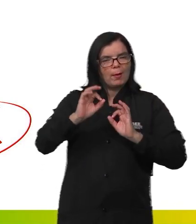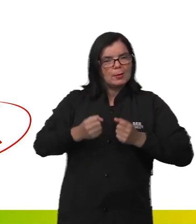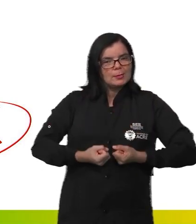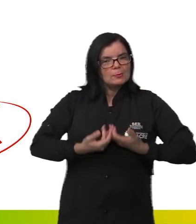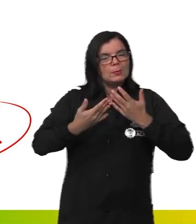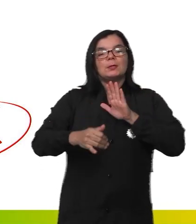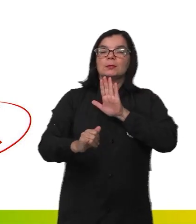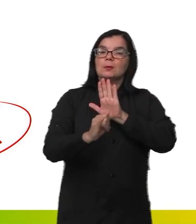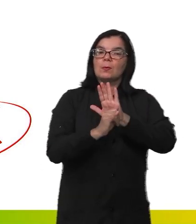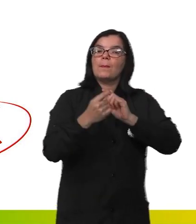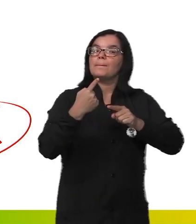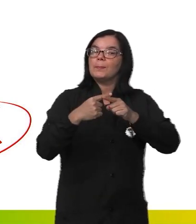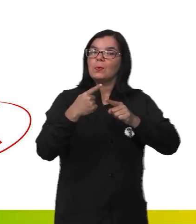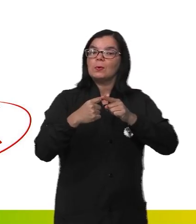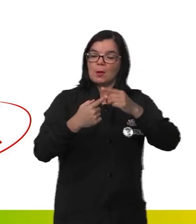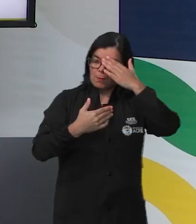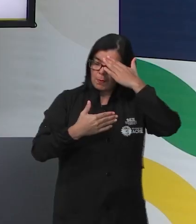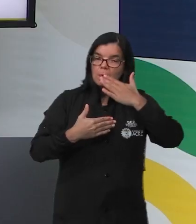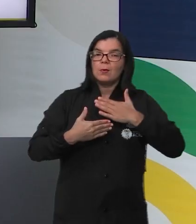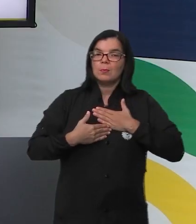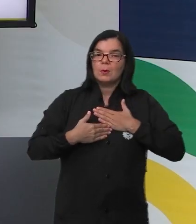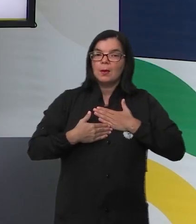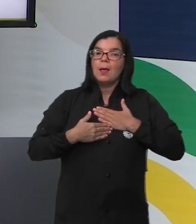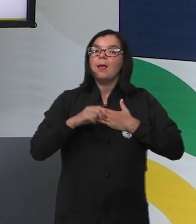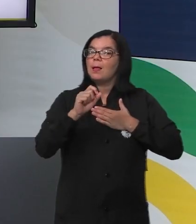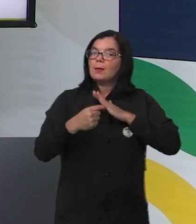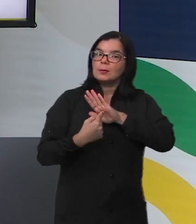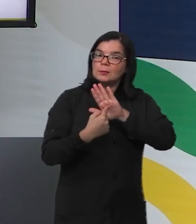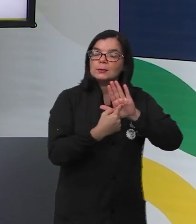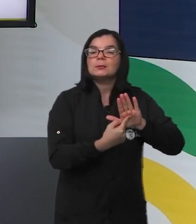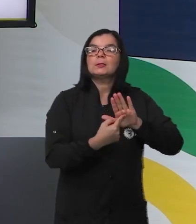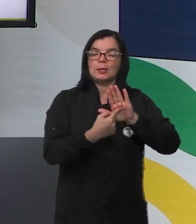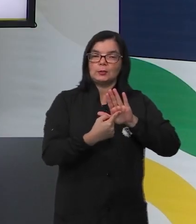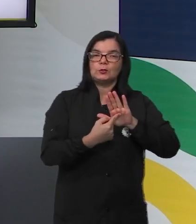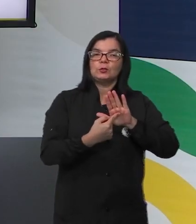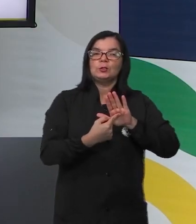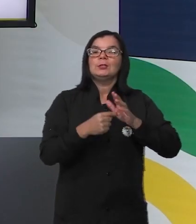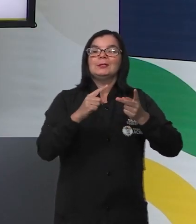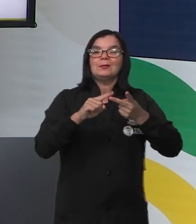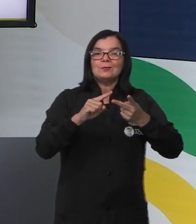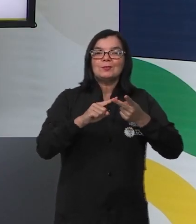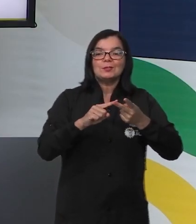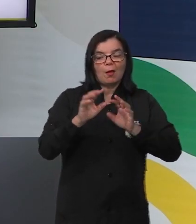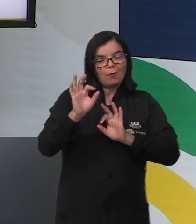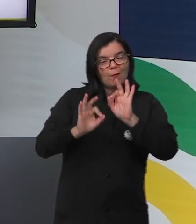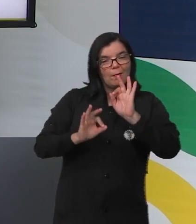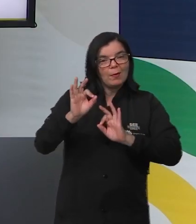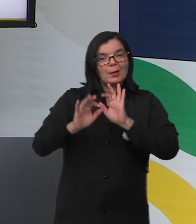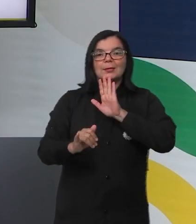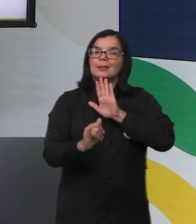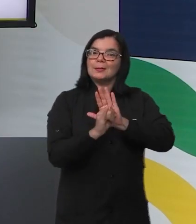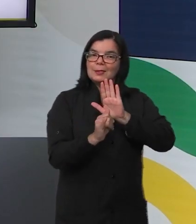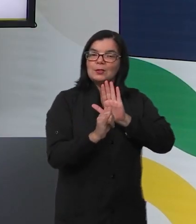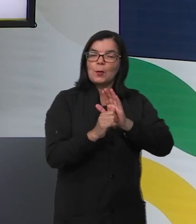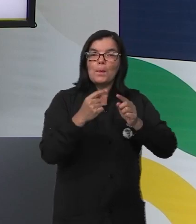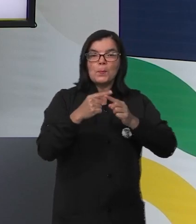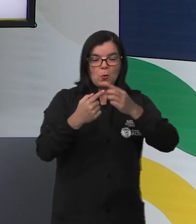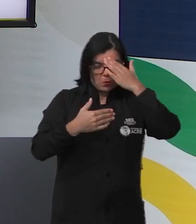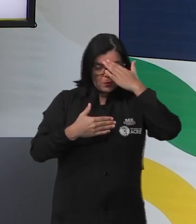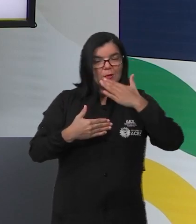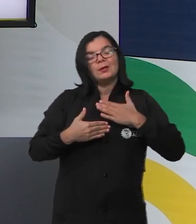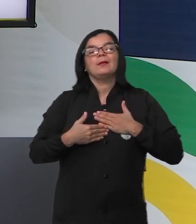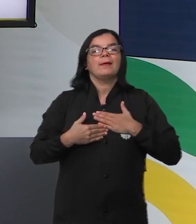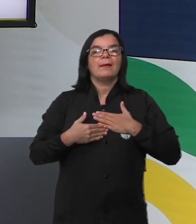da identidade. Por quê? Porque o corpo é símbolo dessa representatividade, dessa construção identitária. Porque o seu